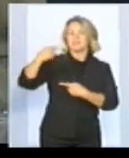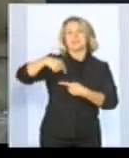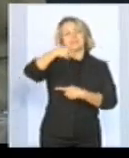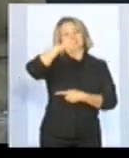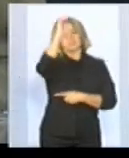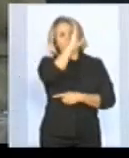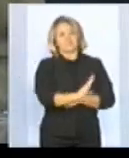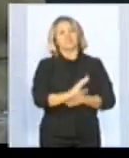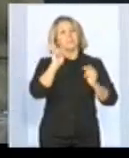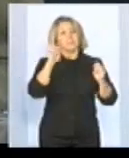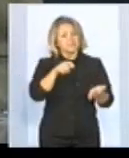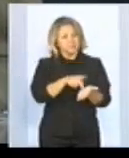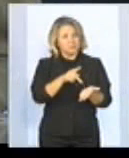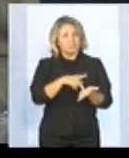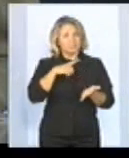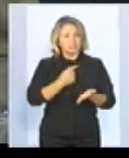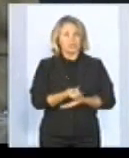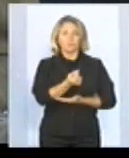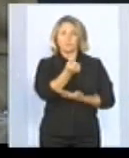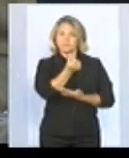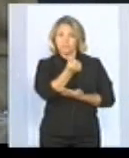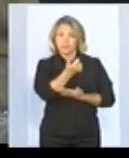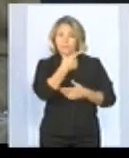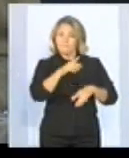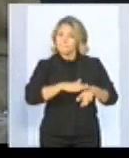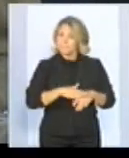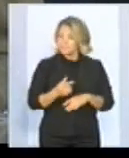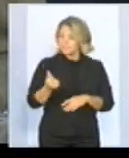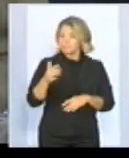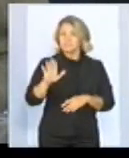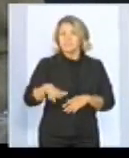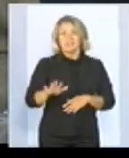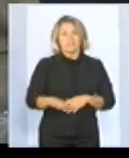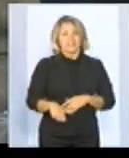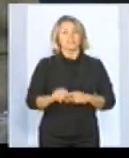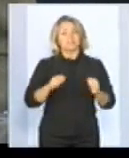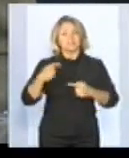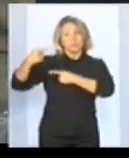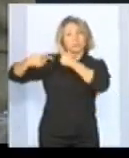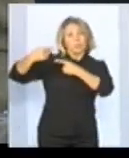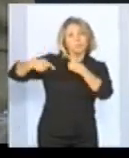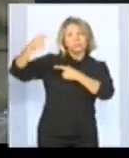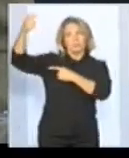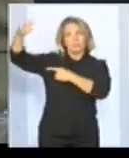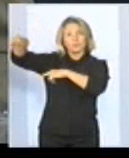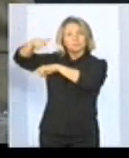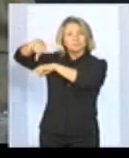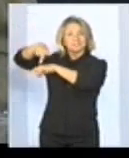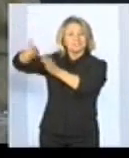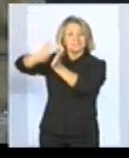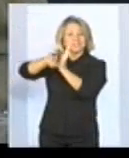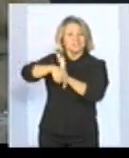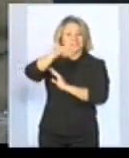elas possam, sim, tornar o preço da produção mais barato. Competir com a produção estrangeira de uma maneira mais